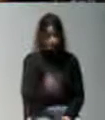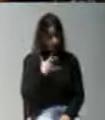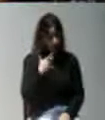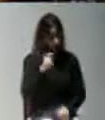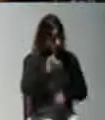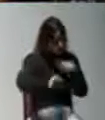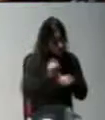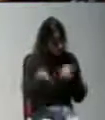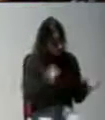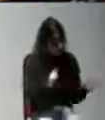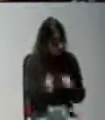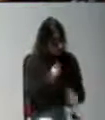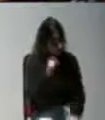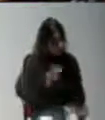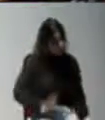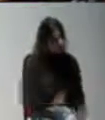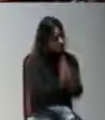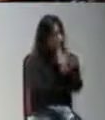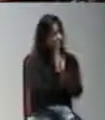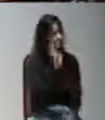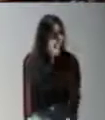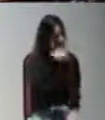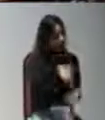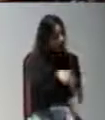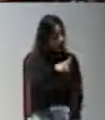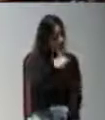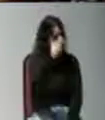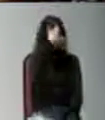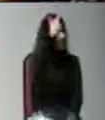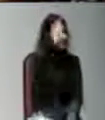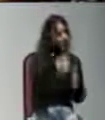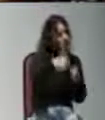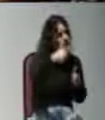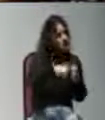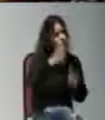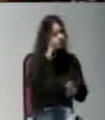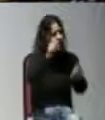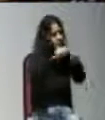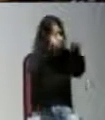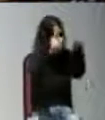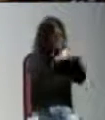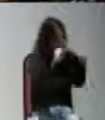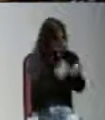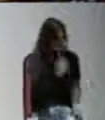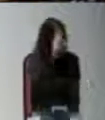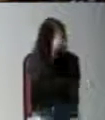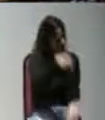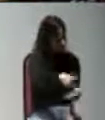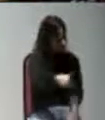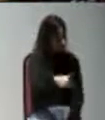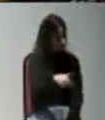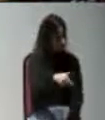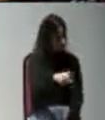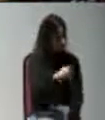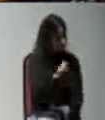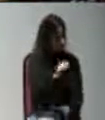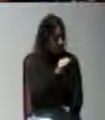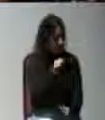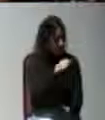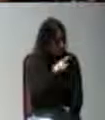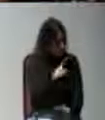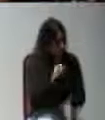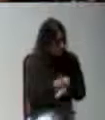qualitativa é enfrentar essa realidade, problematizá-la, é desconstruí-la. A reação conservadora que domina a